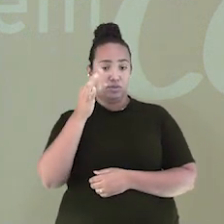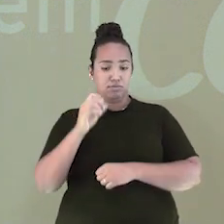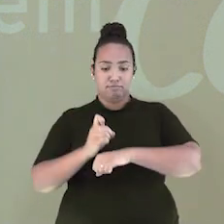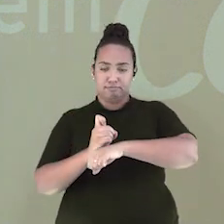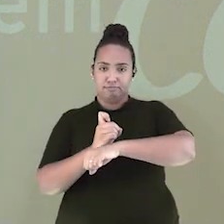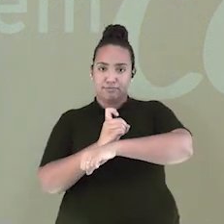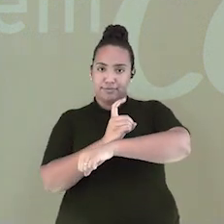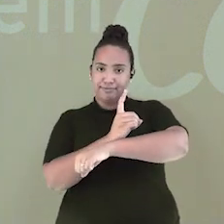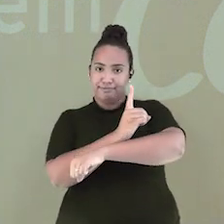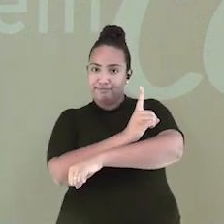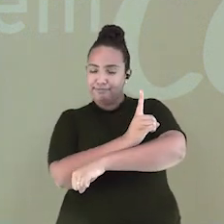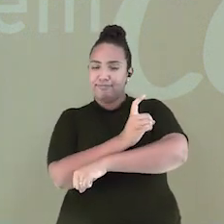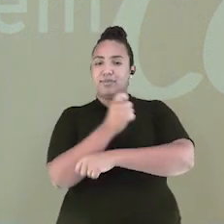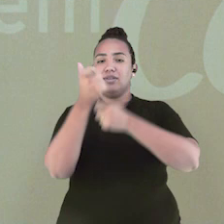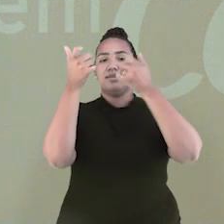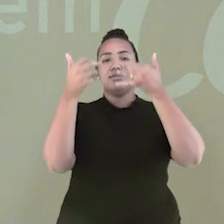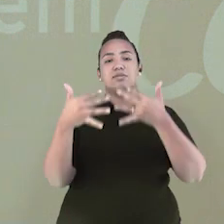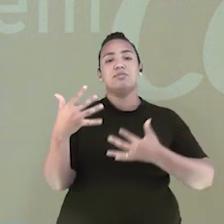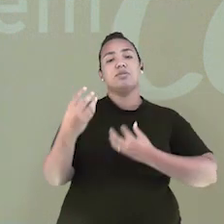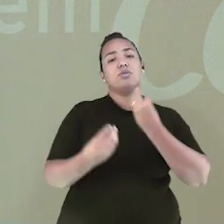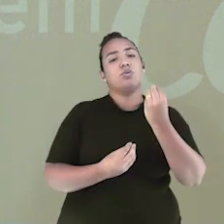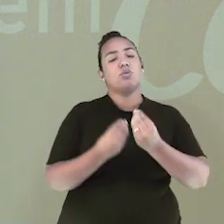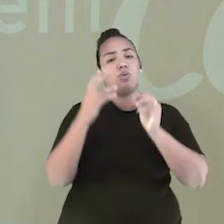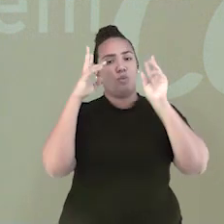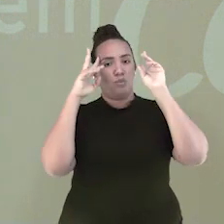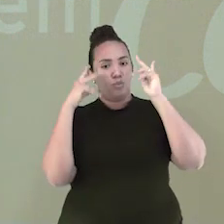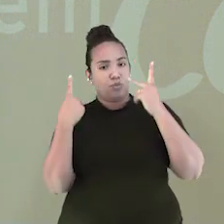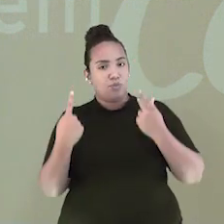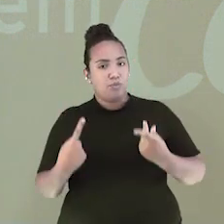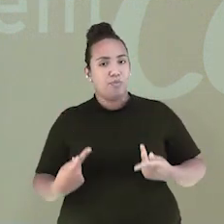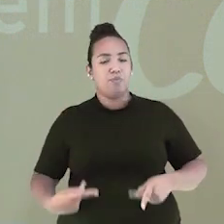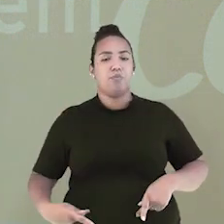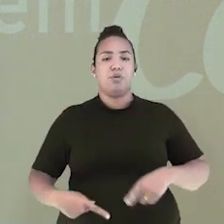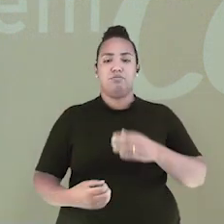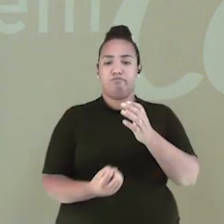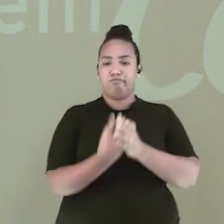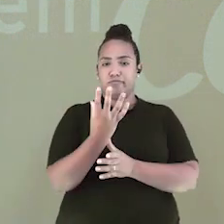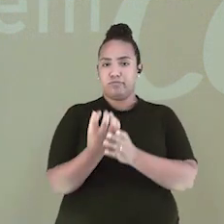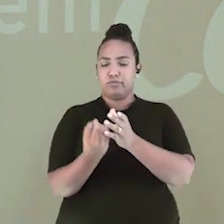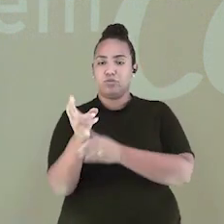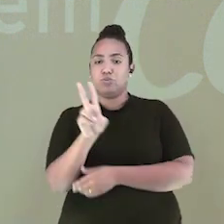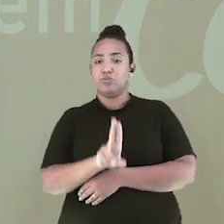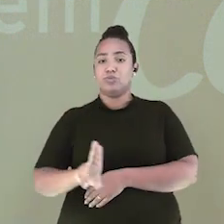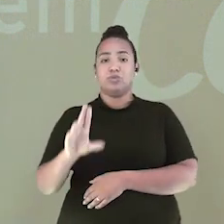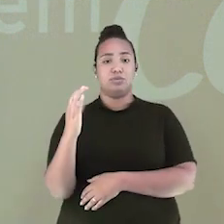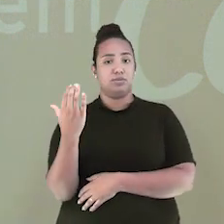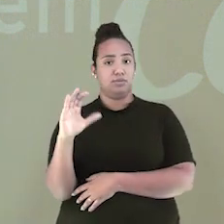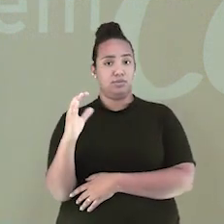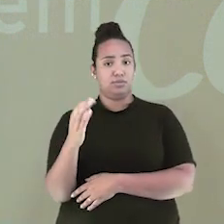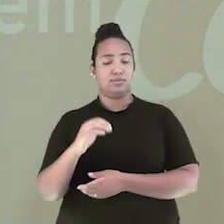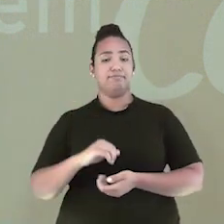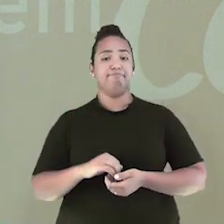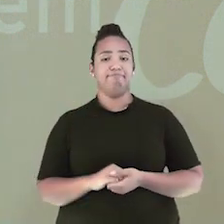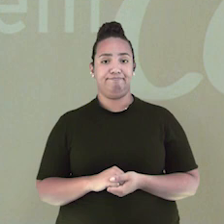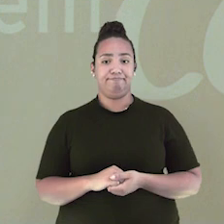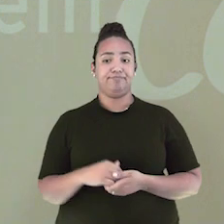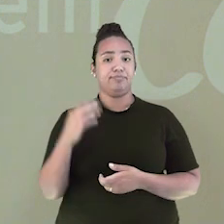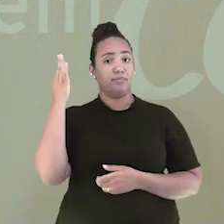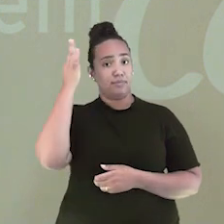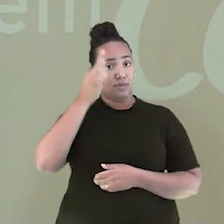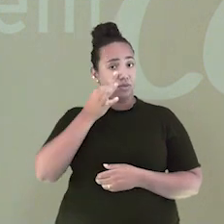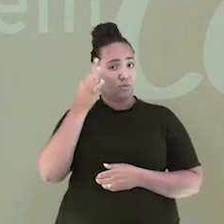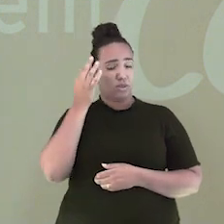busca explicar a origem da vida humana a partir de estudos científicos. E essa teoria da evolução é bem